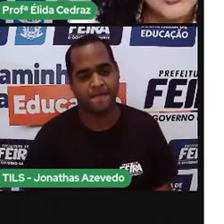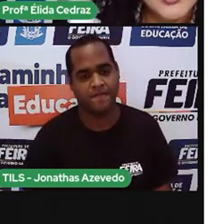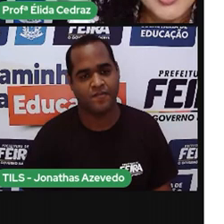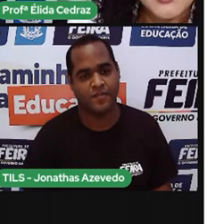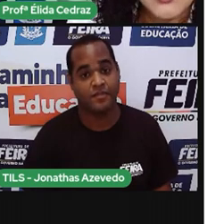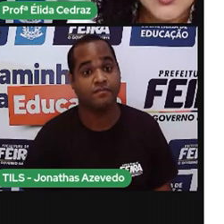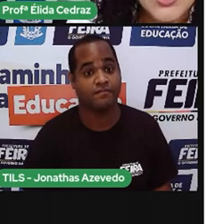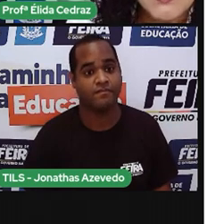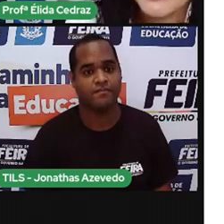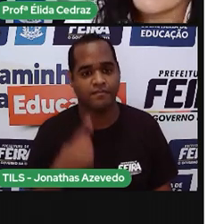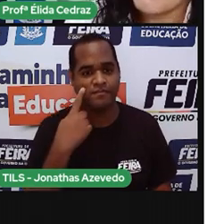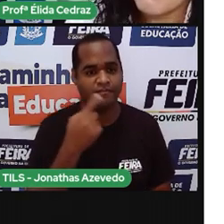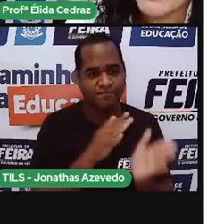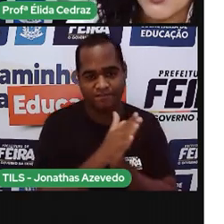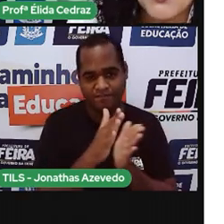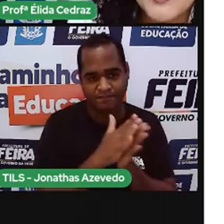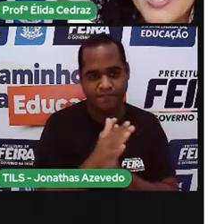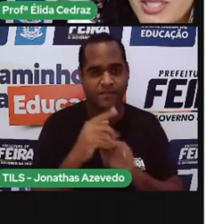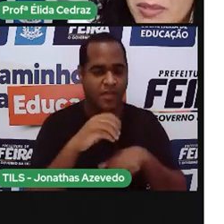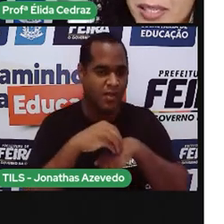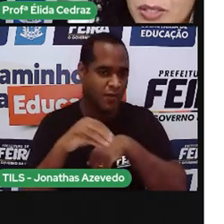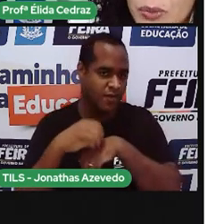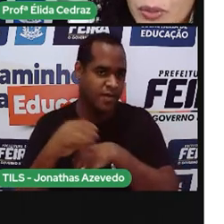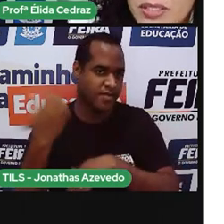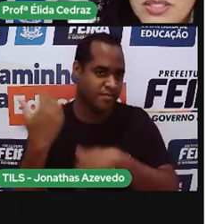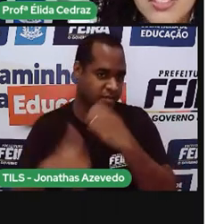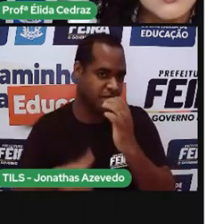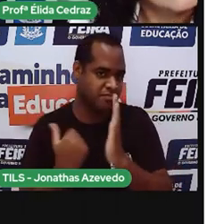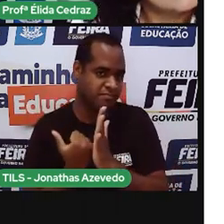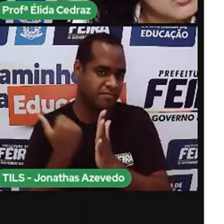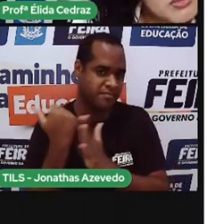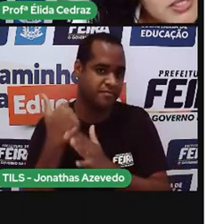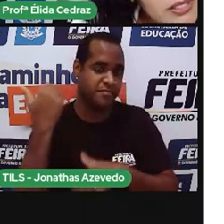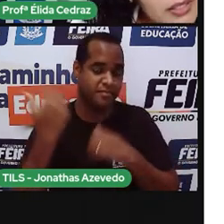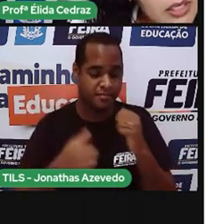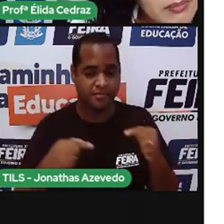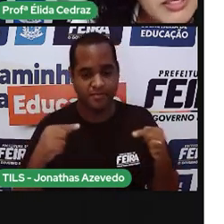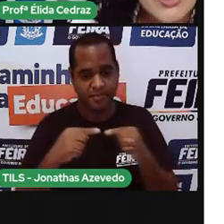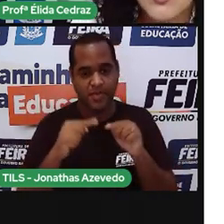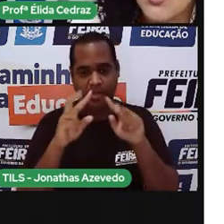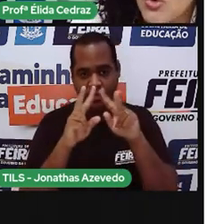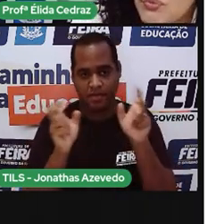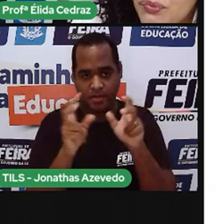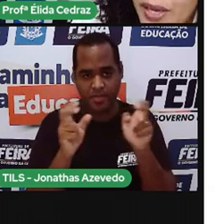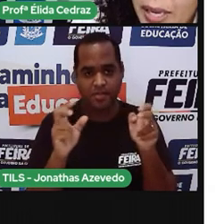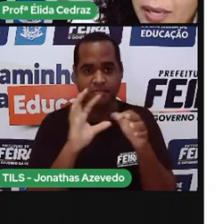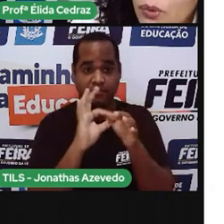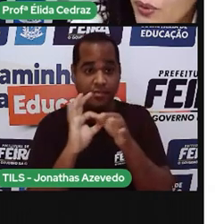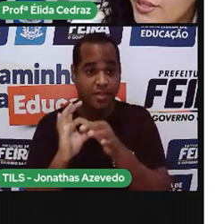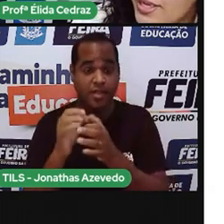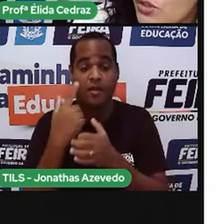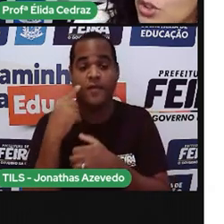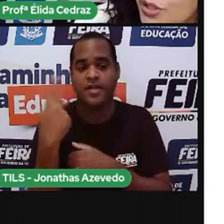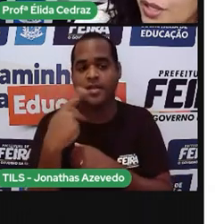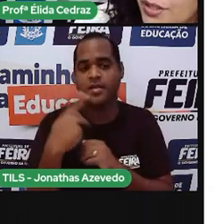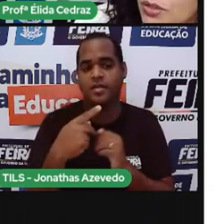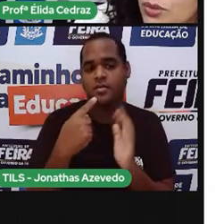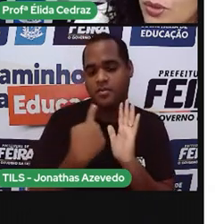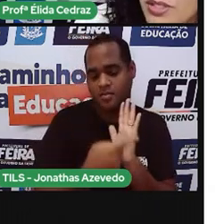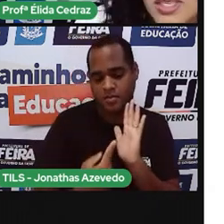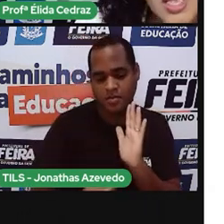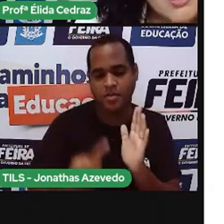No caderno de orientações, você também vai ter algumas explicações sobre esse tema. Confere o caderno